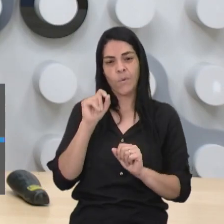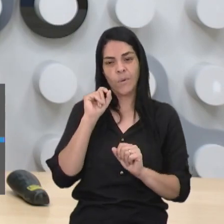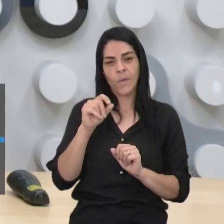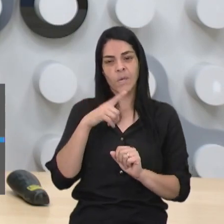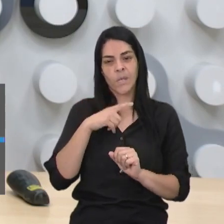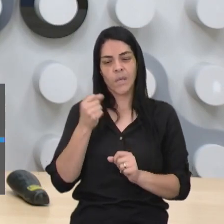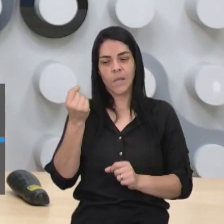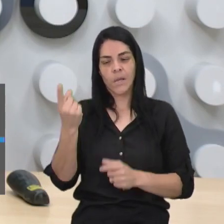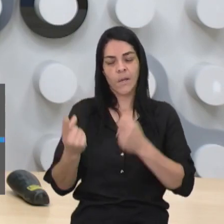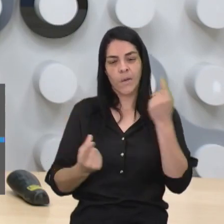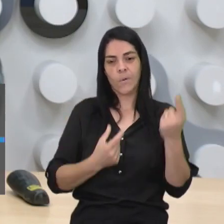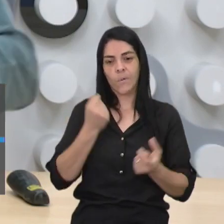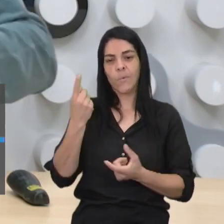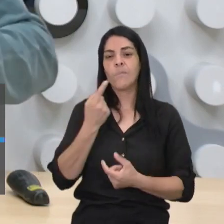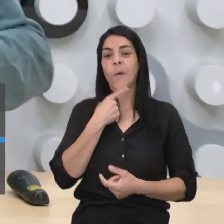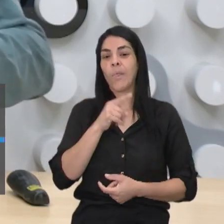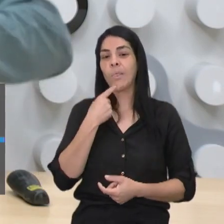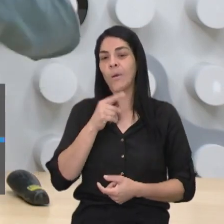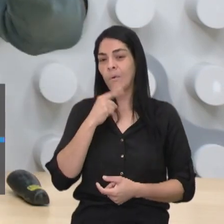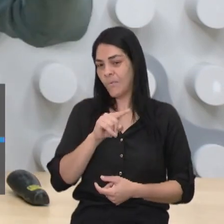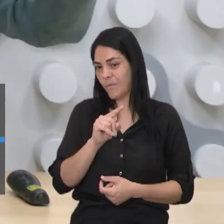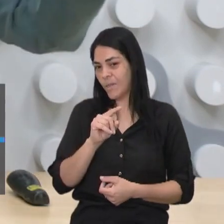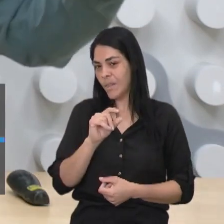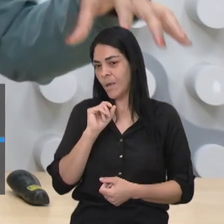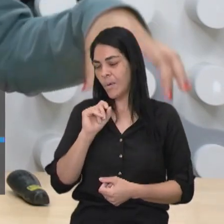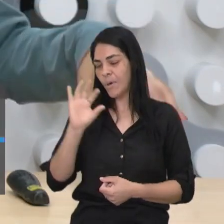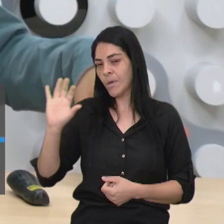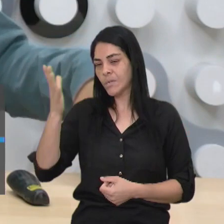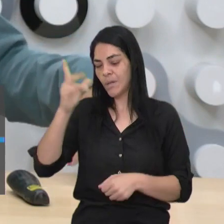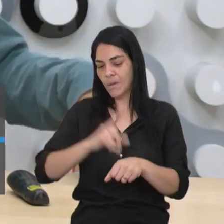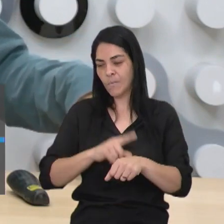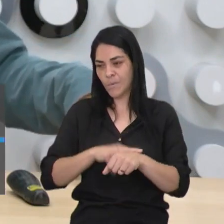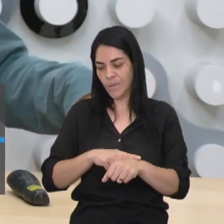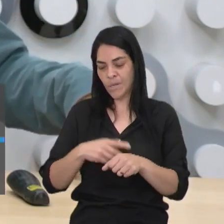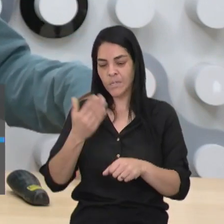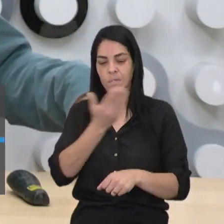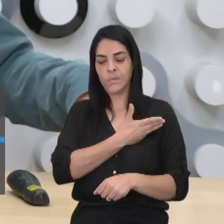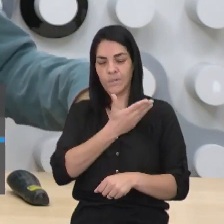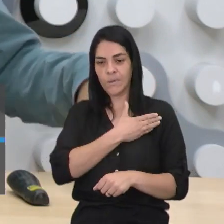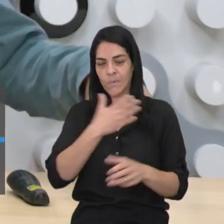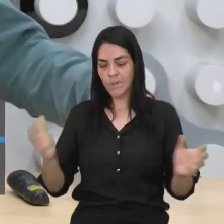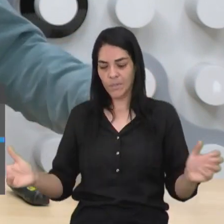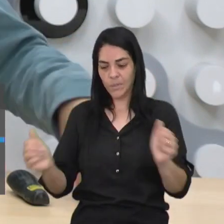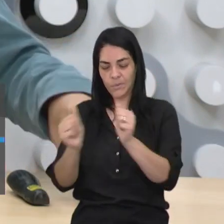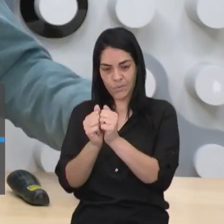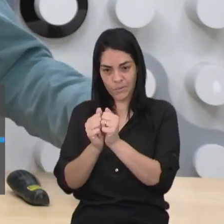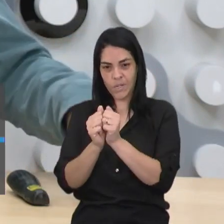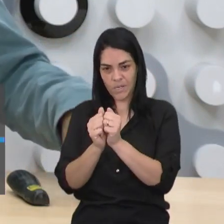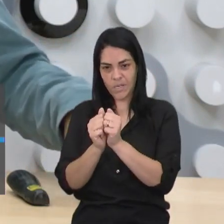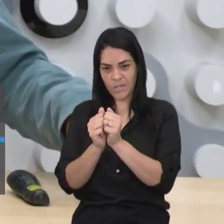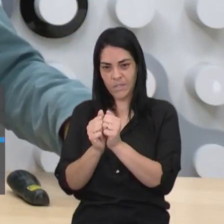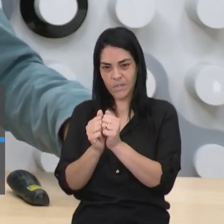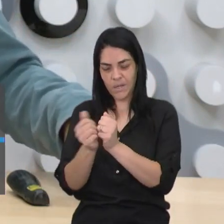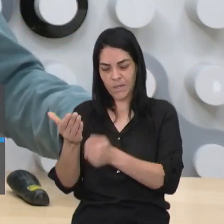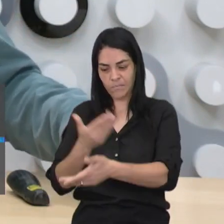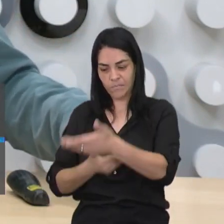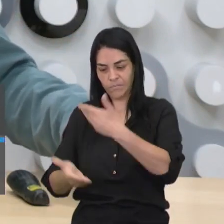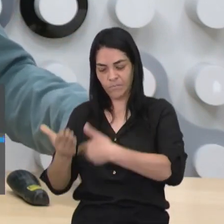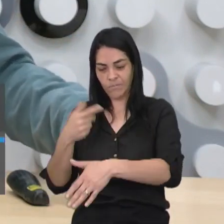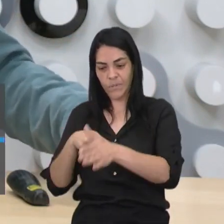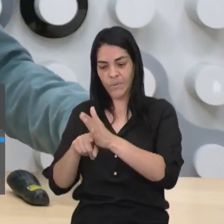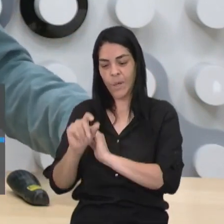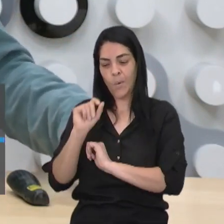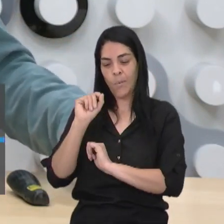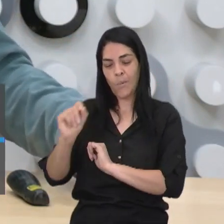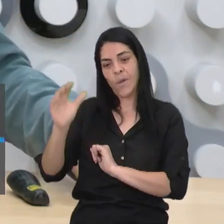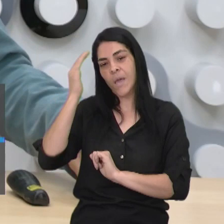algumas dúvidas ficaram, aí é hora de os coleguinhas se juntarem e começarem a indagar o que você entendeu sobre